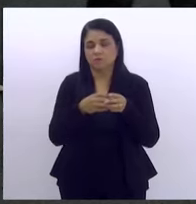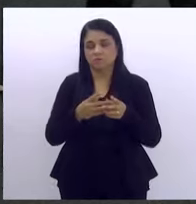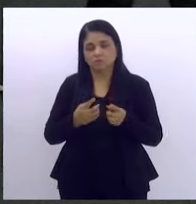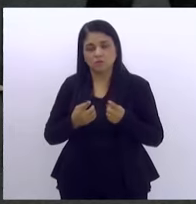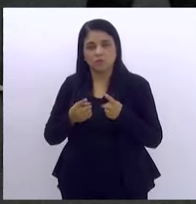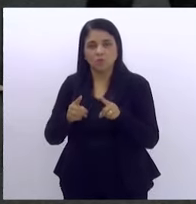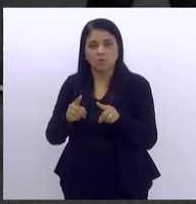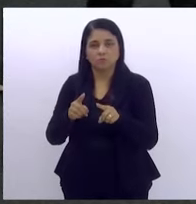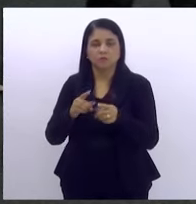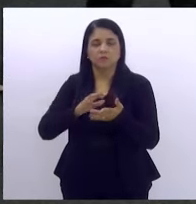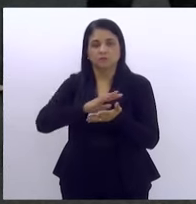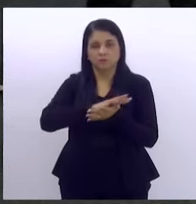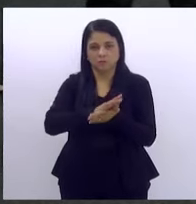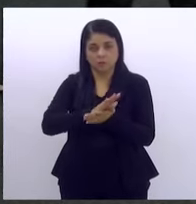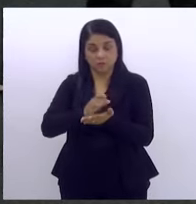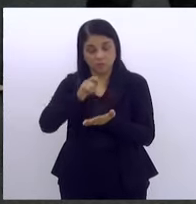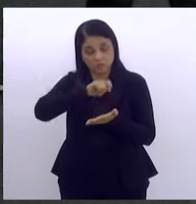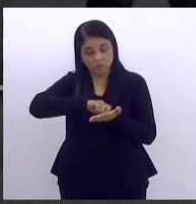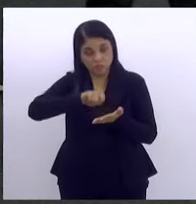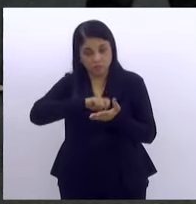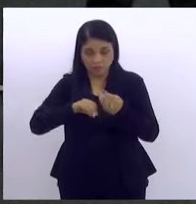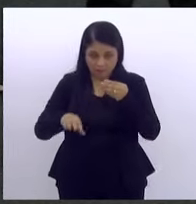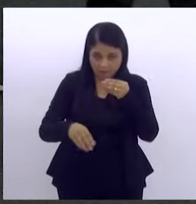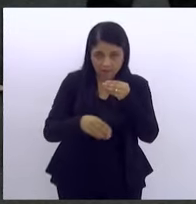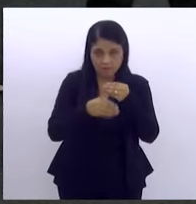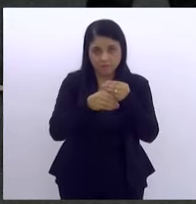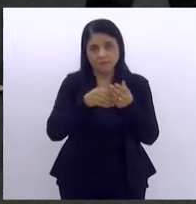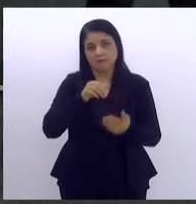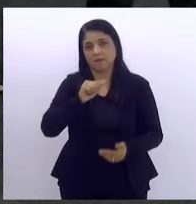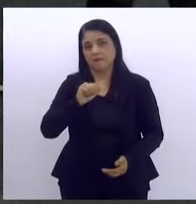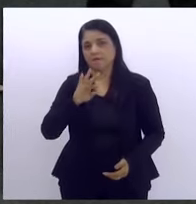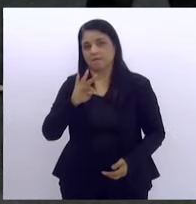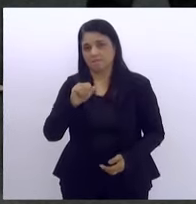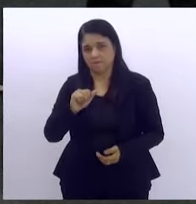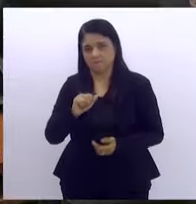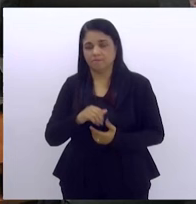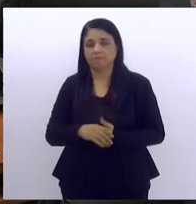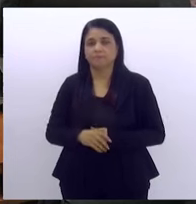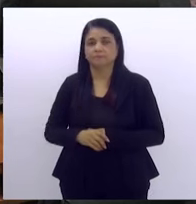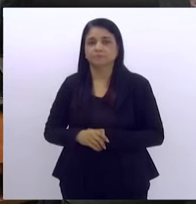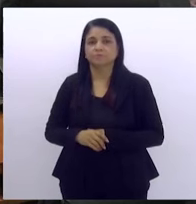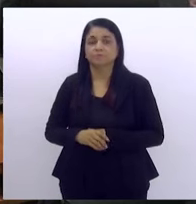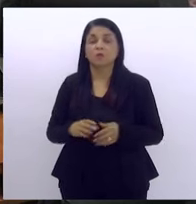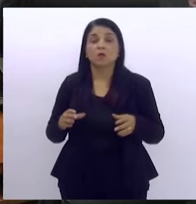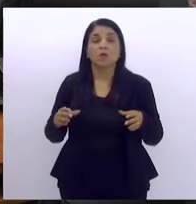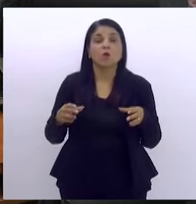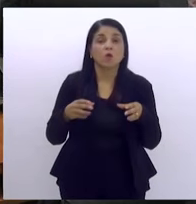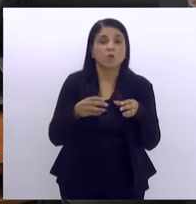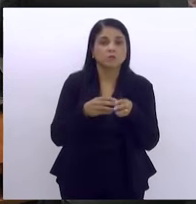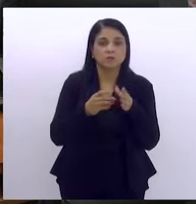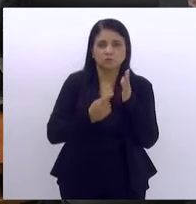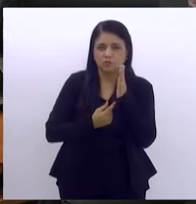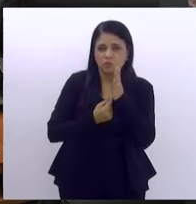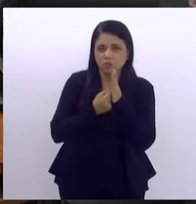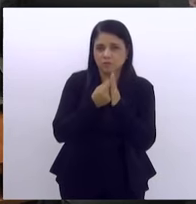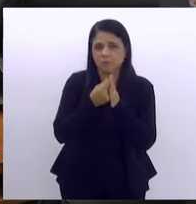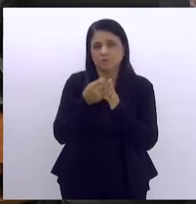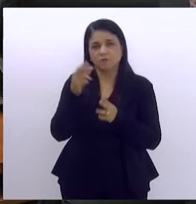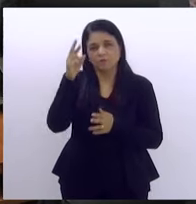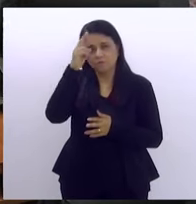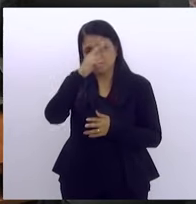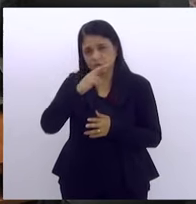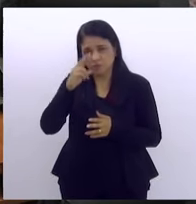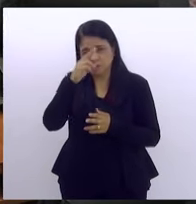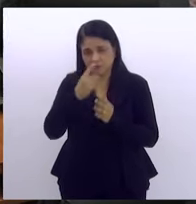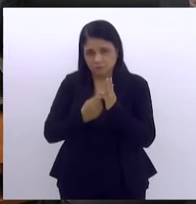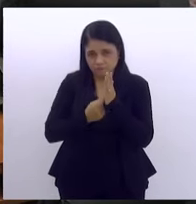escrito. Estou entregando para ser anexado a essa ata. Pela Comissão de Orçamento, Finanças, Casa Financeira